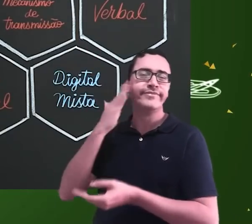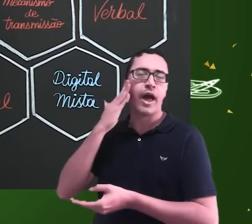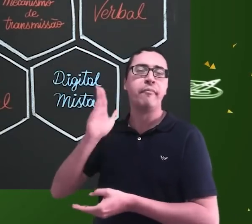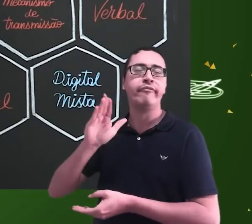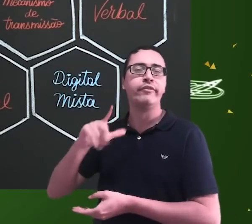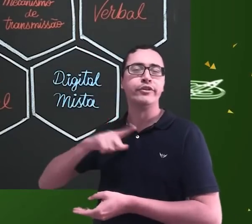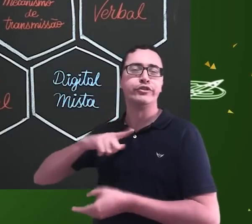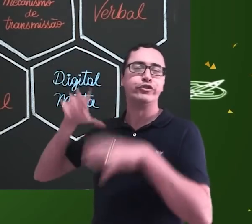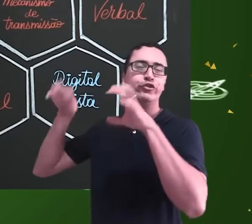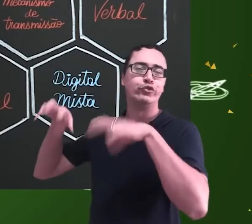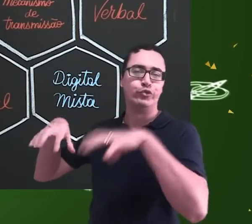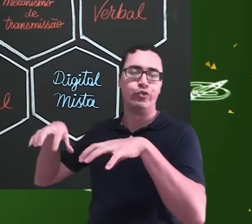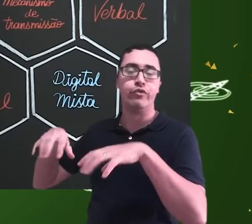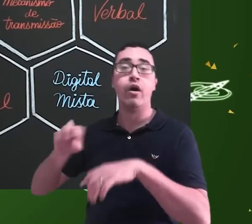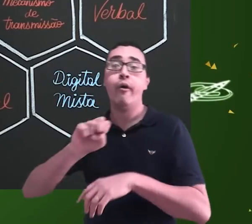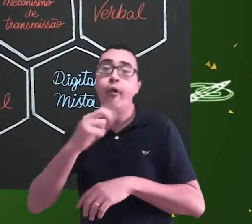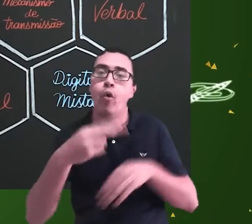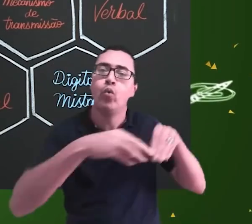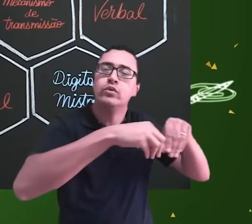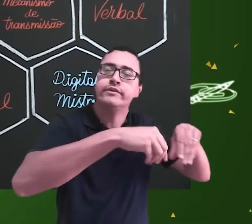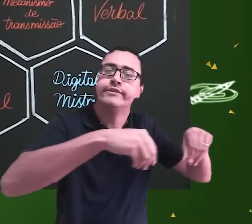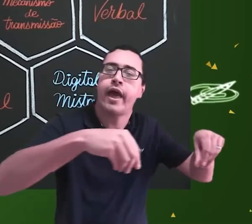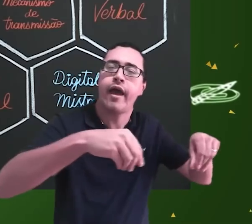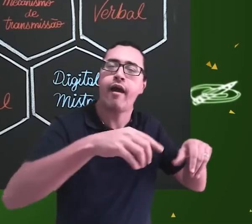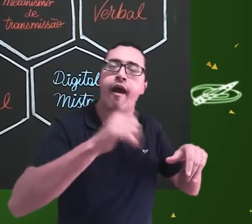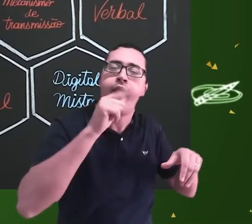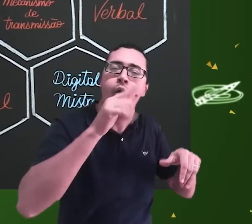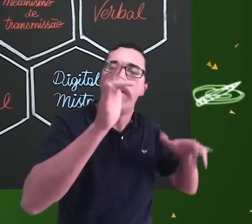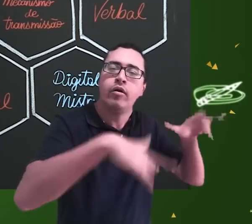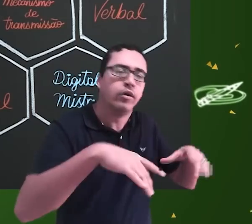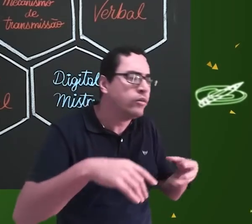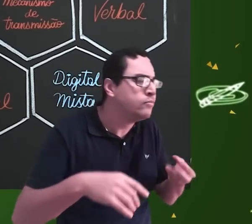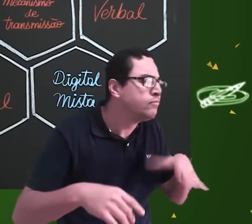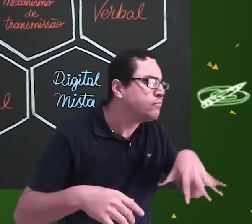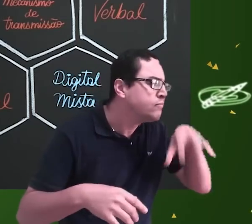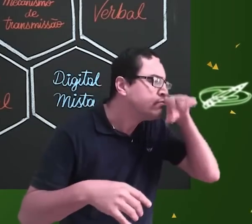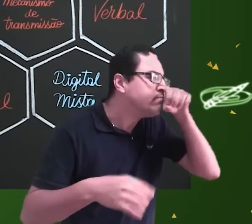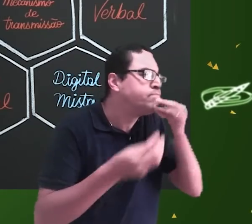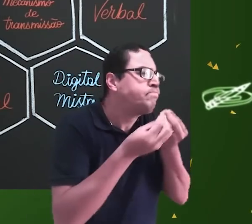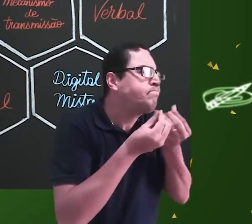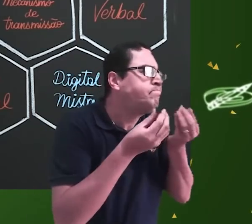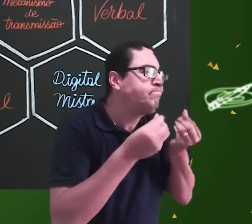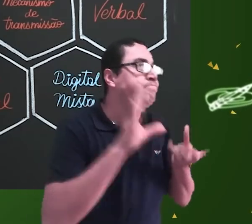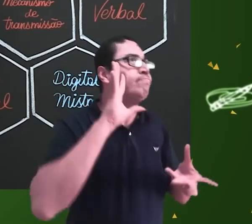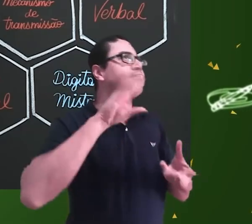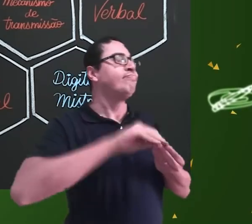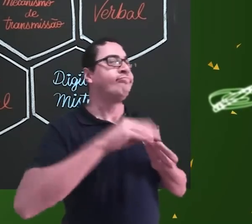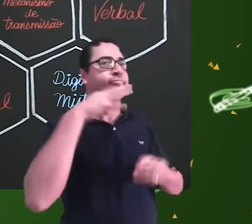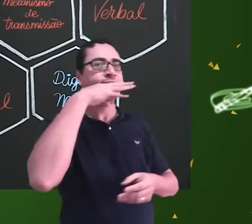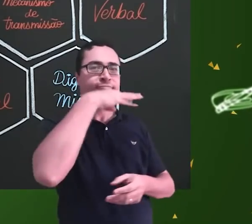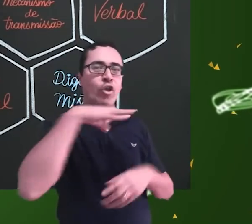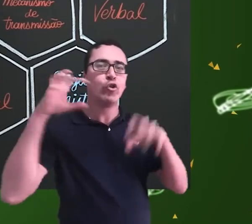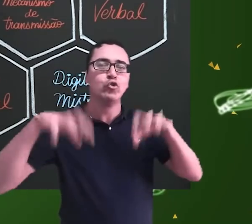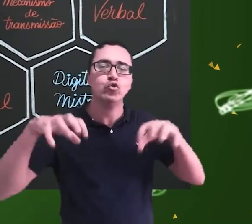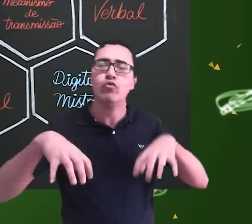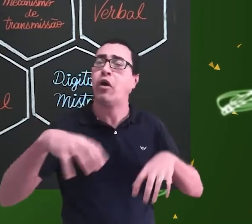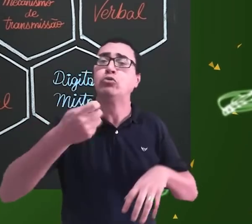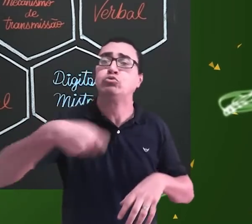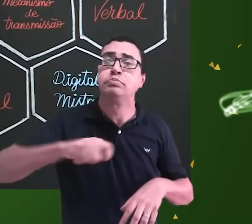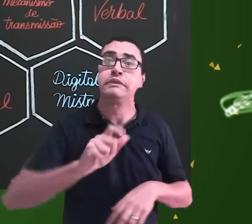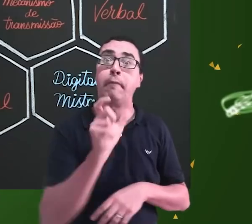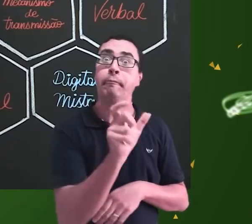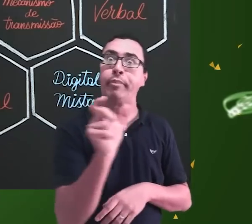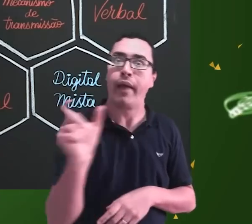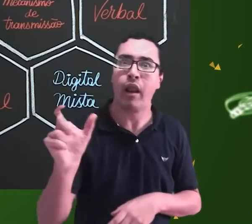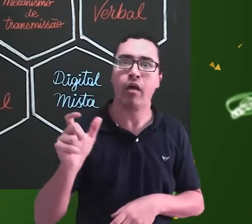sensação que você tem, que o olfato permite a você, também comunica algo, comunica que está chovendo. Você não precisa da palavra, você não precisa nem ser alfabetizado para compreender esse código.